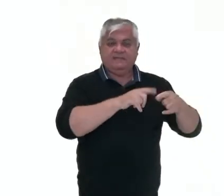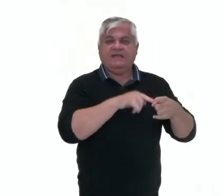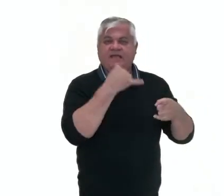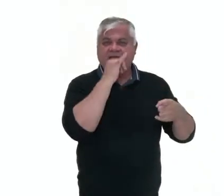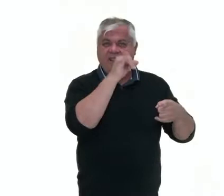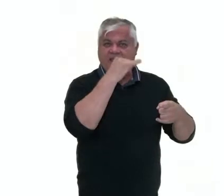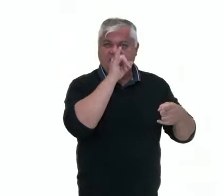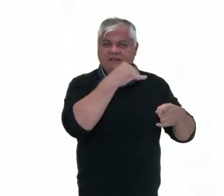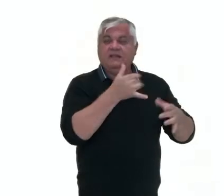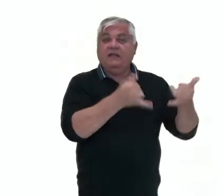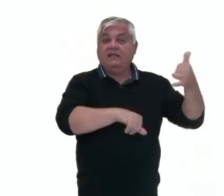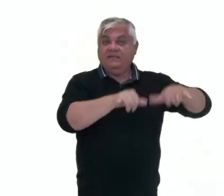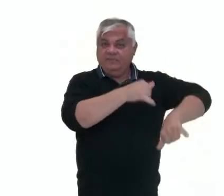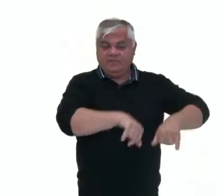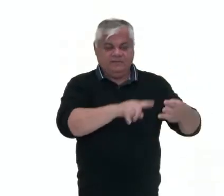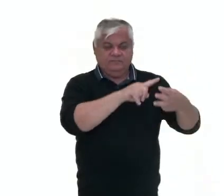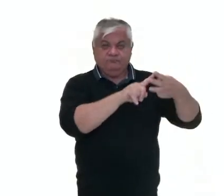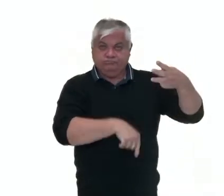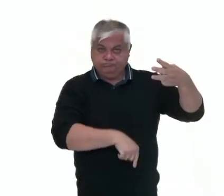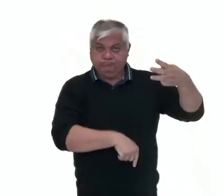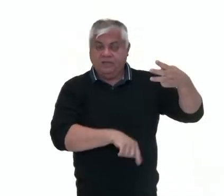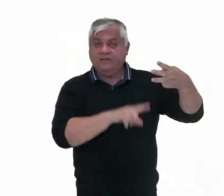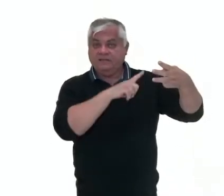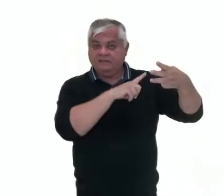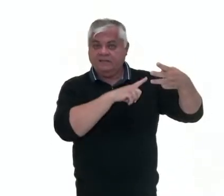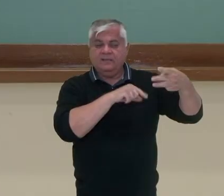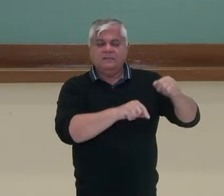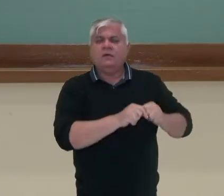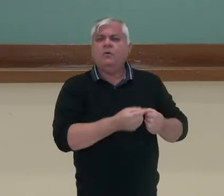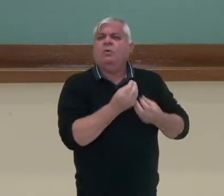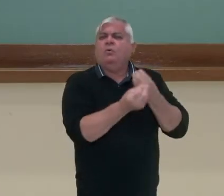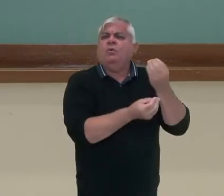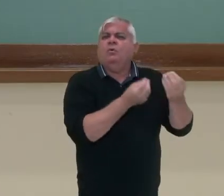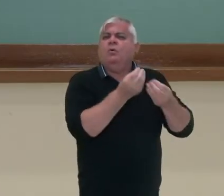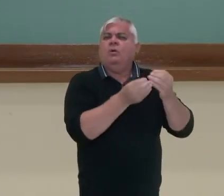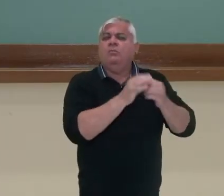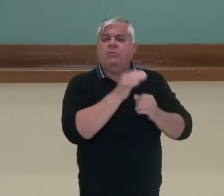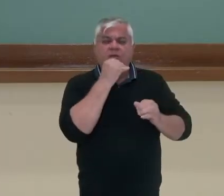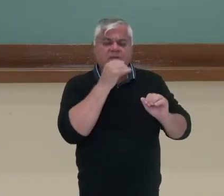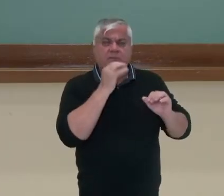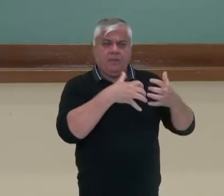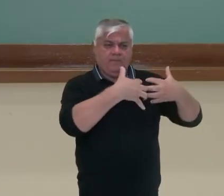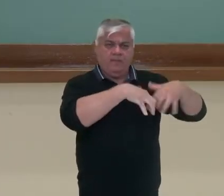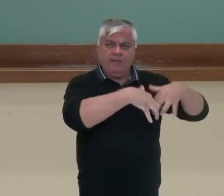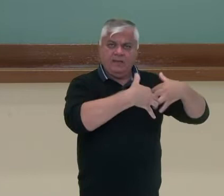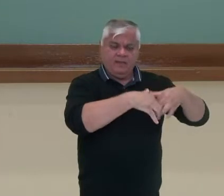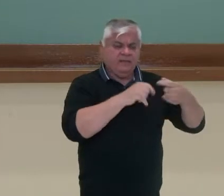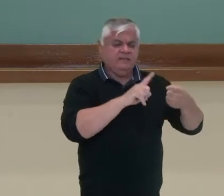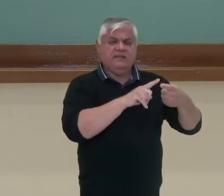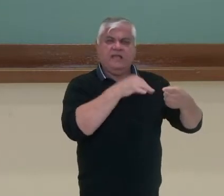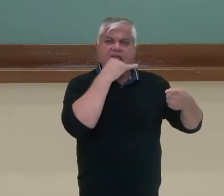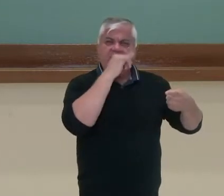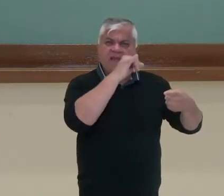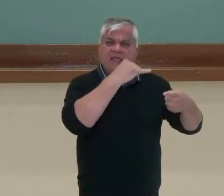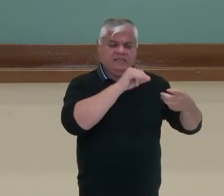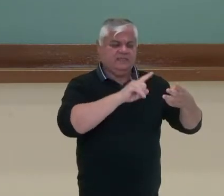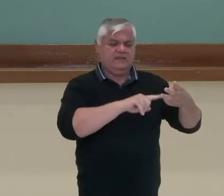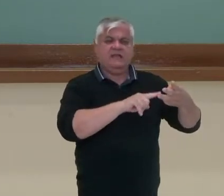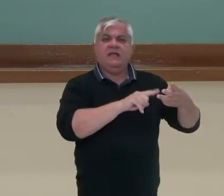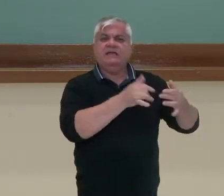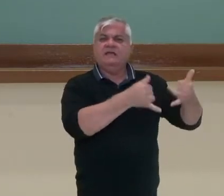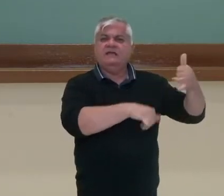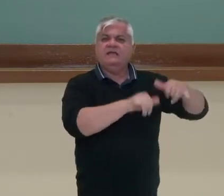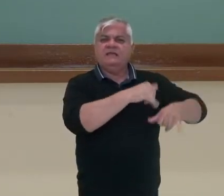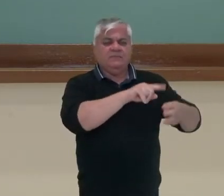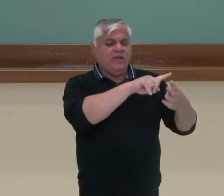e química. Então a termodinâmica vai estar falando para a gente como que a mecânica, a química e a elétrica vão se relacionar, e as